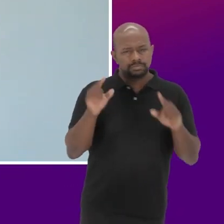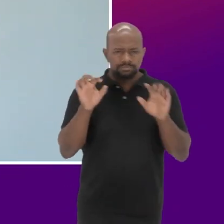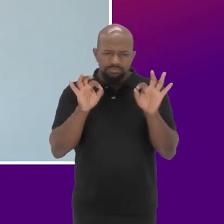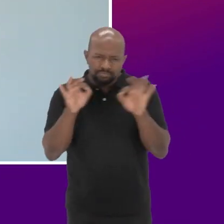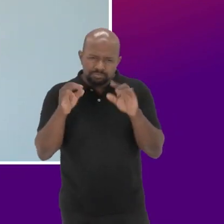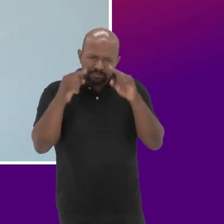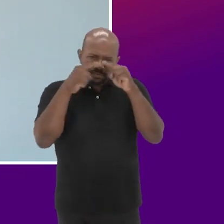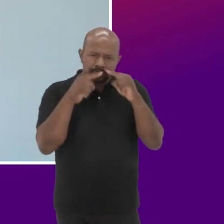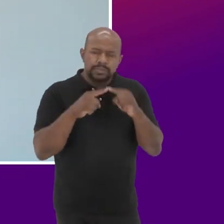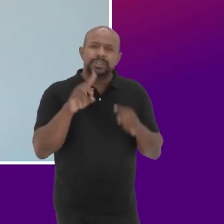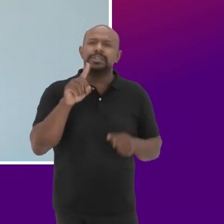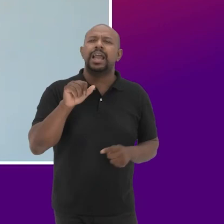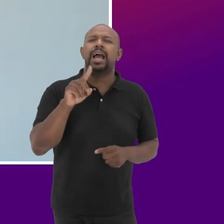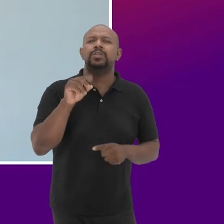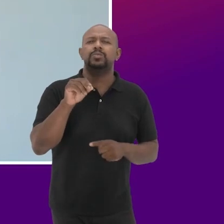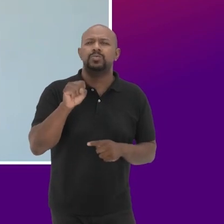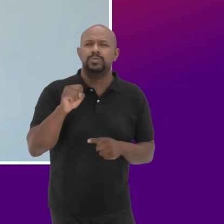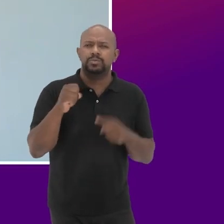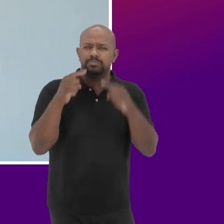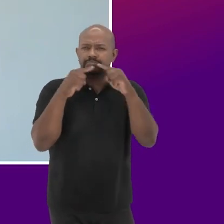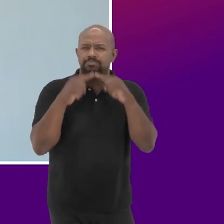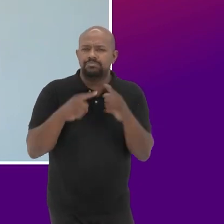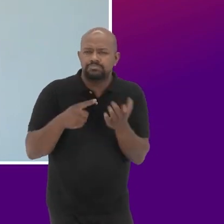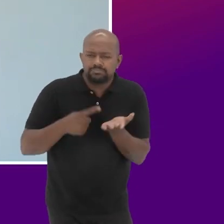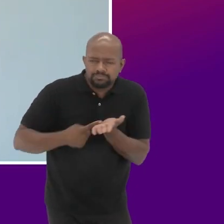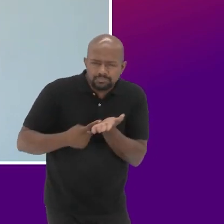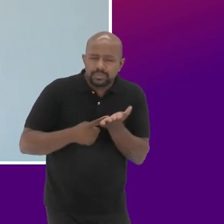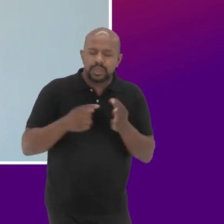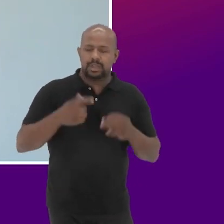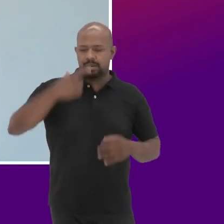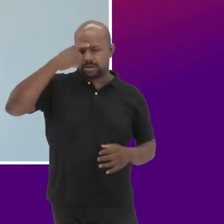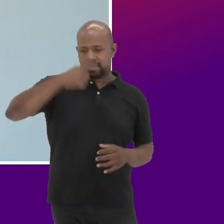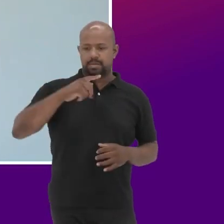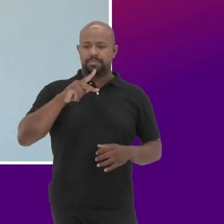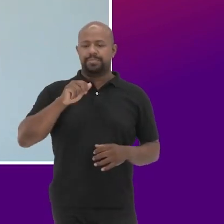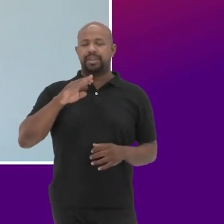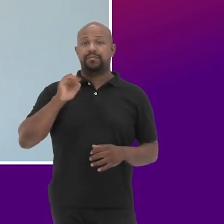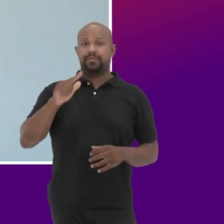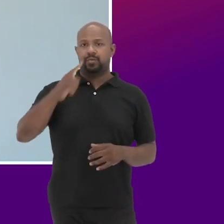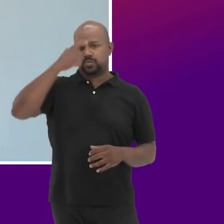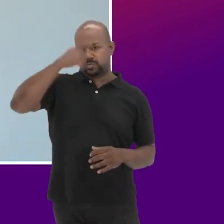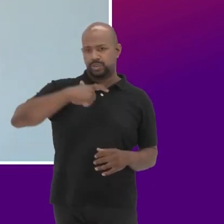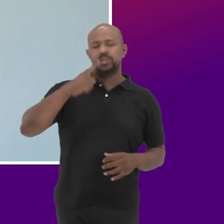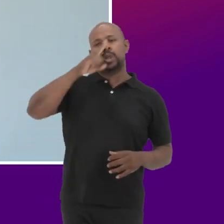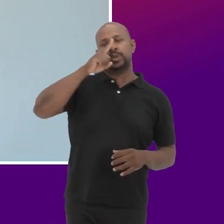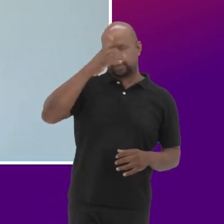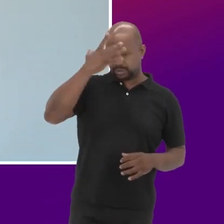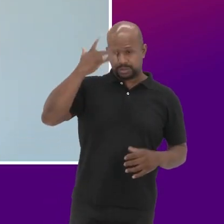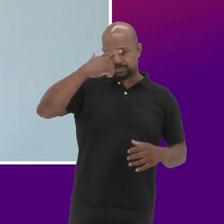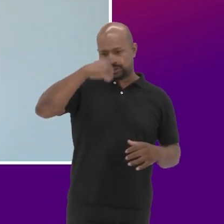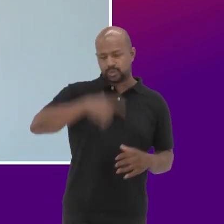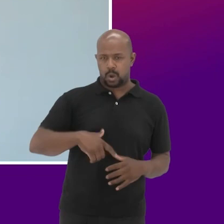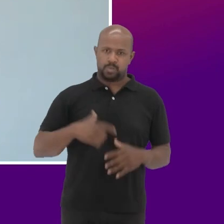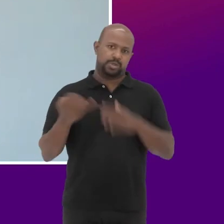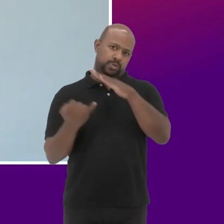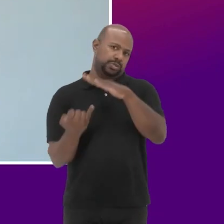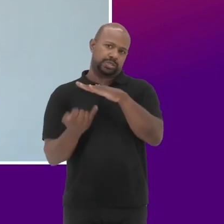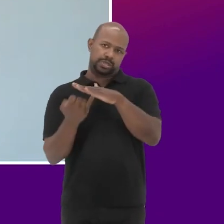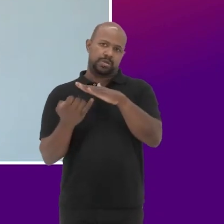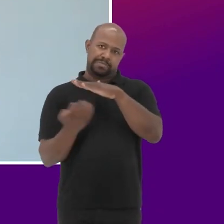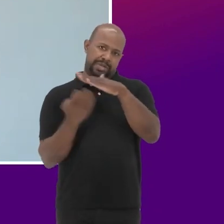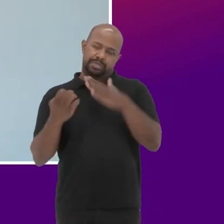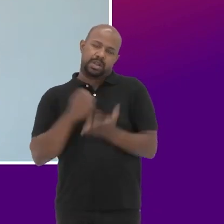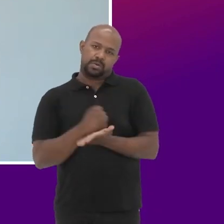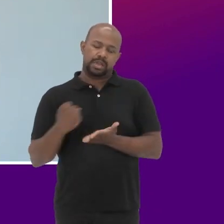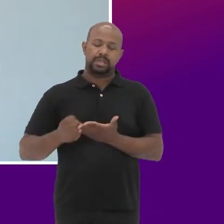essa combinação desses dados, né, de você ter um pouco do perfil de risco, né, dessa pessoa, dessa entidade que está